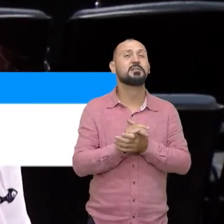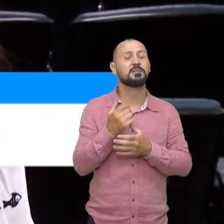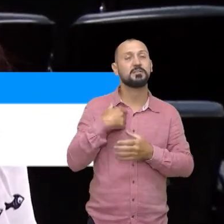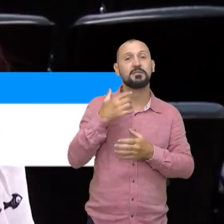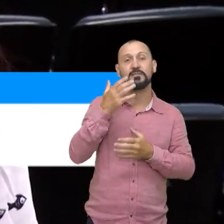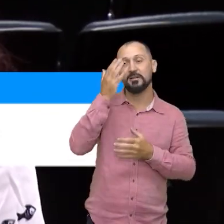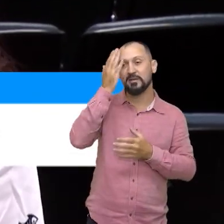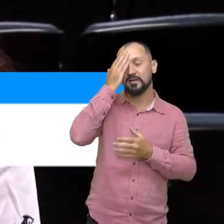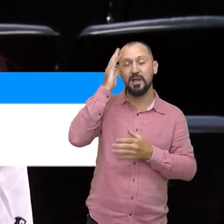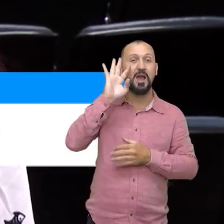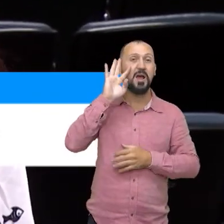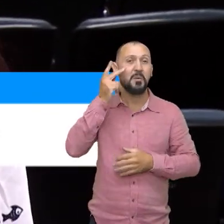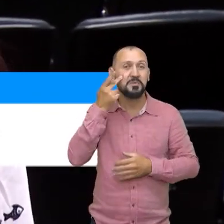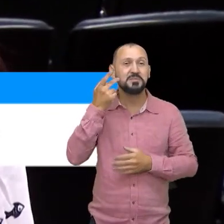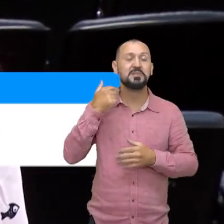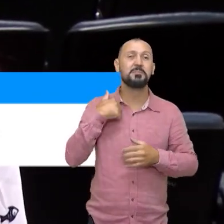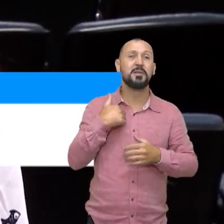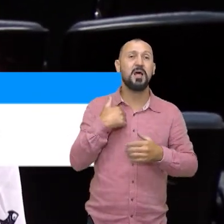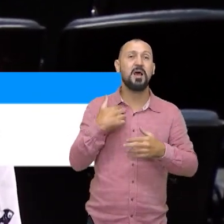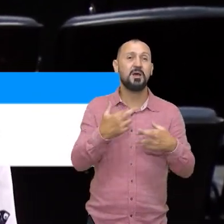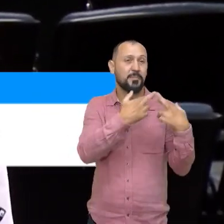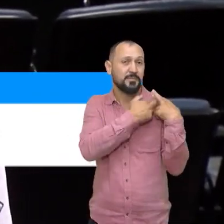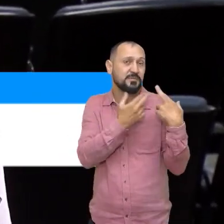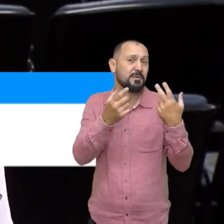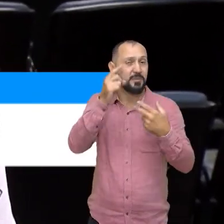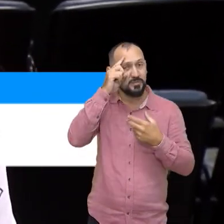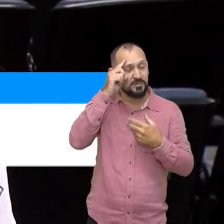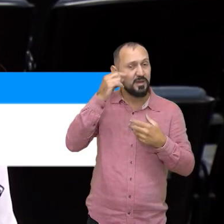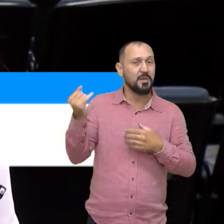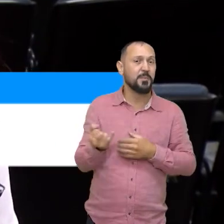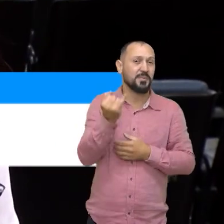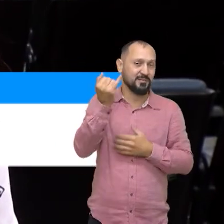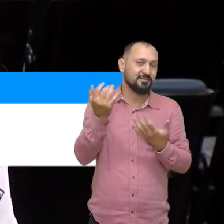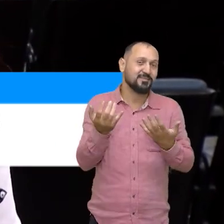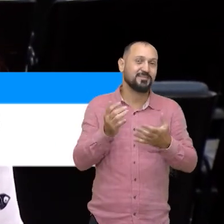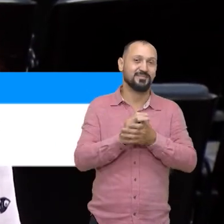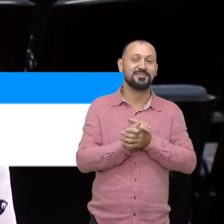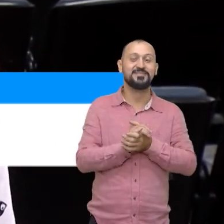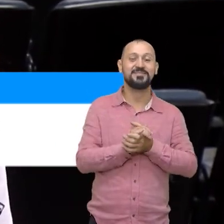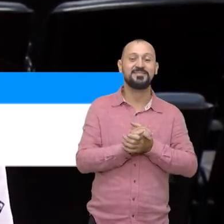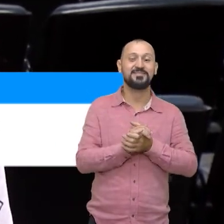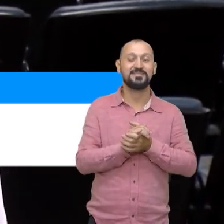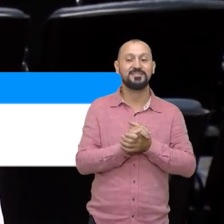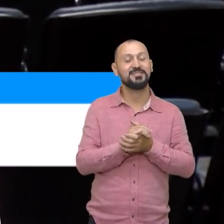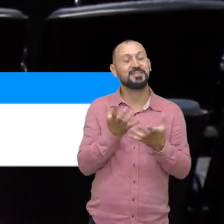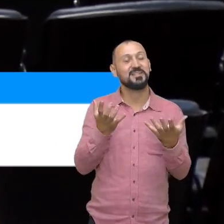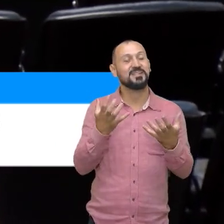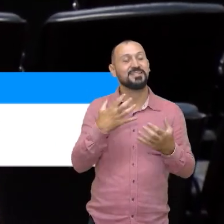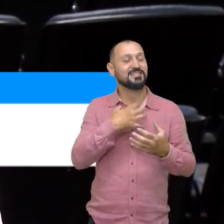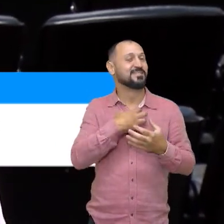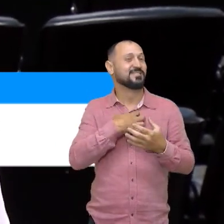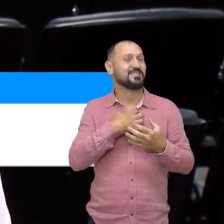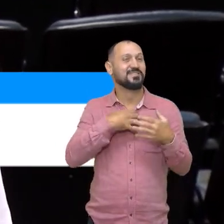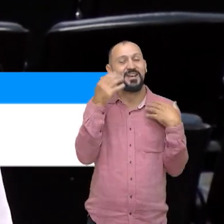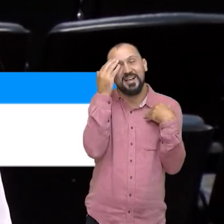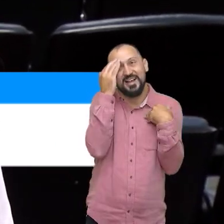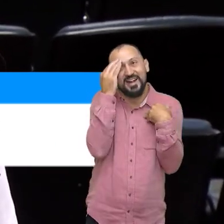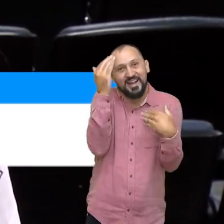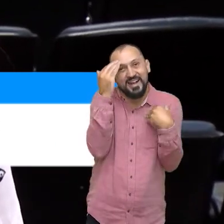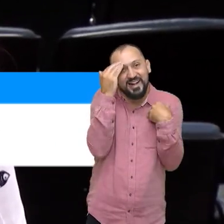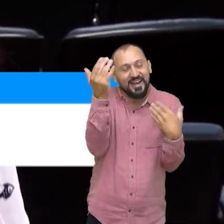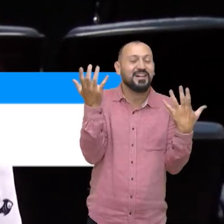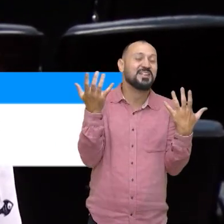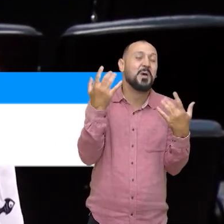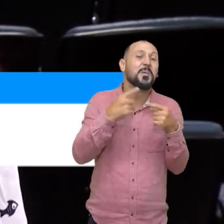difícil. Então, assim, a gente ser reconhecida pelo nosso papel, pelo nosso dia a dia, é muito importante. Então, assim, a gente